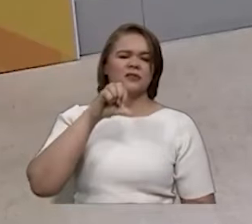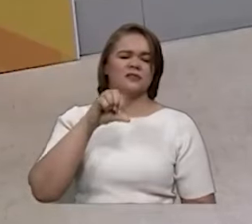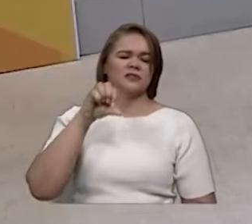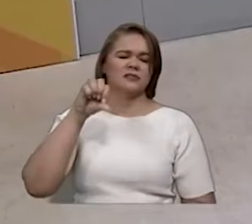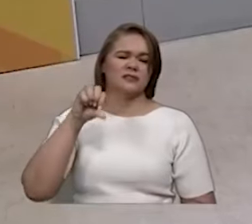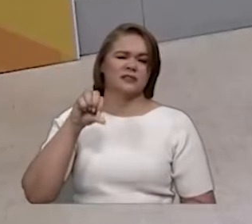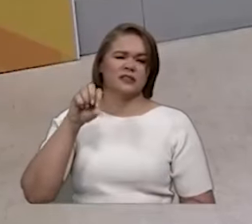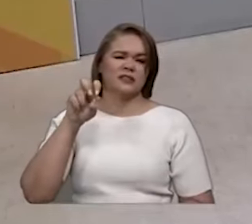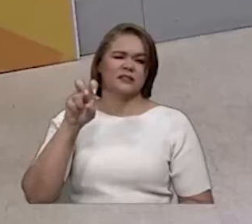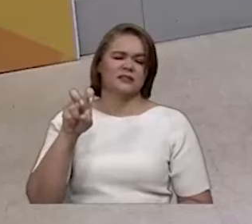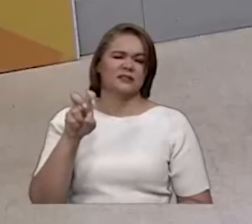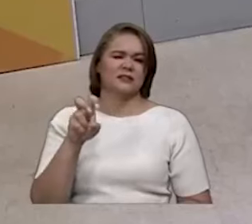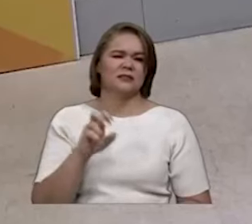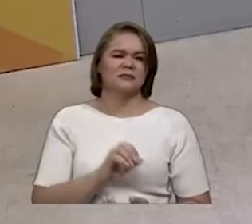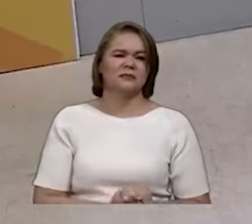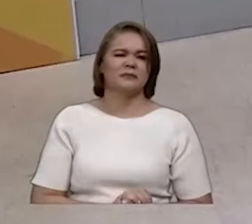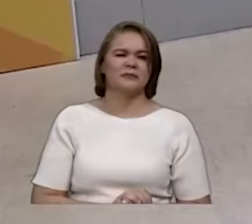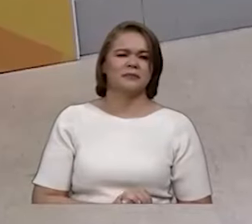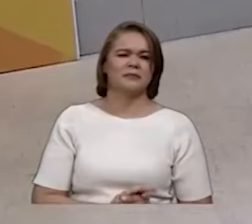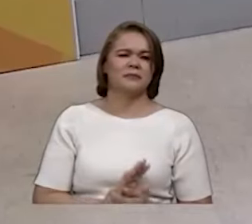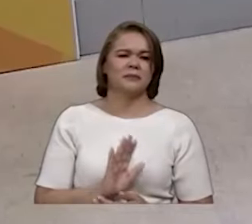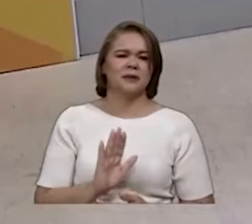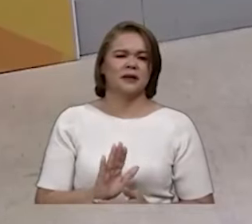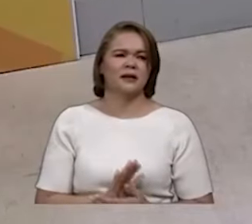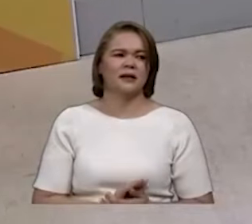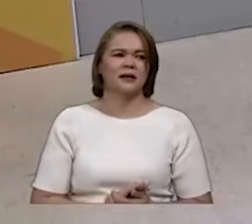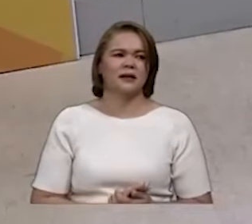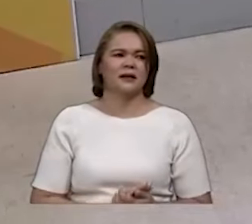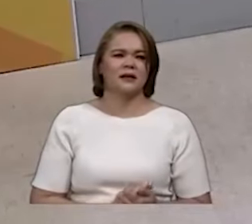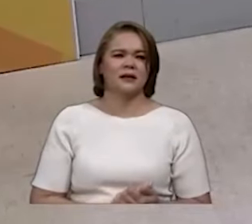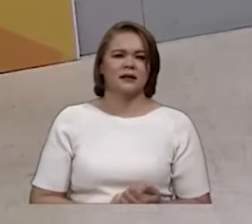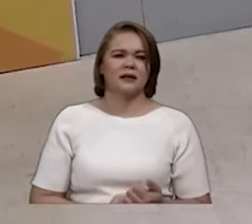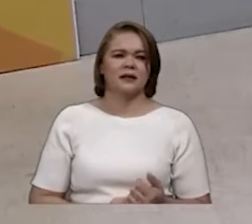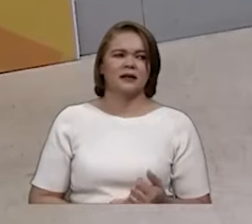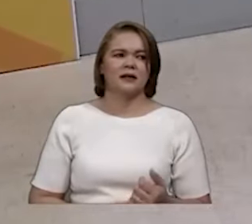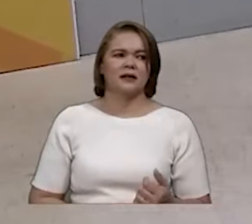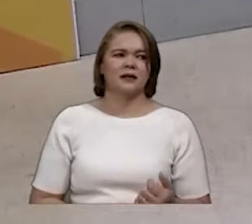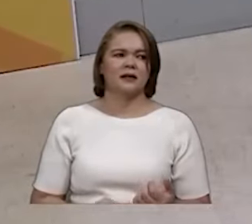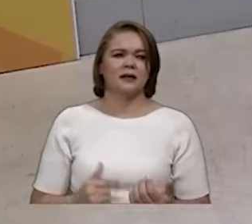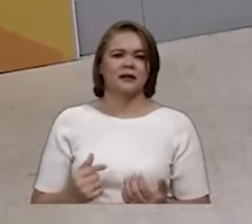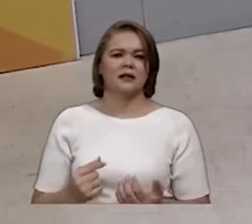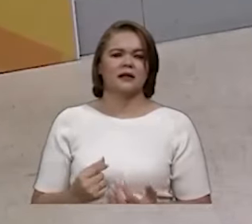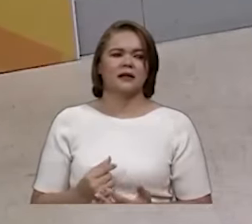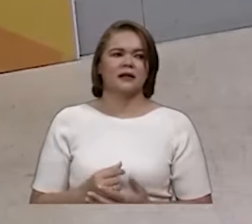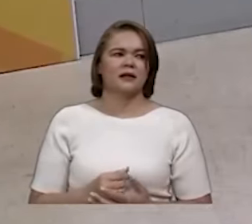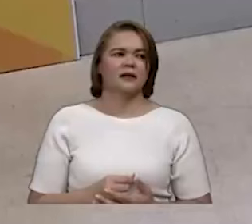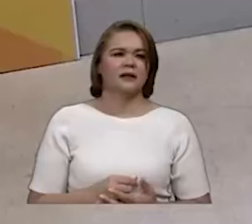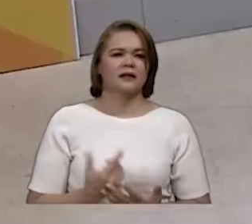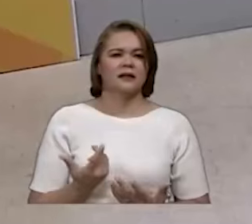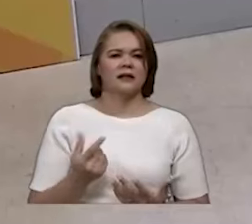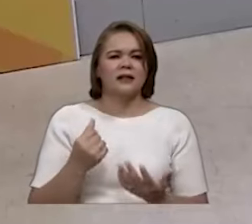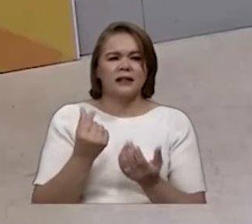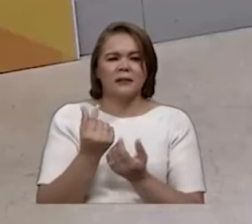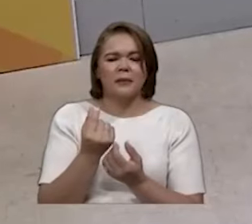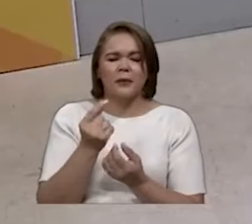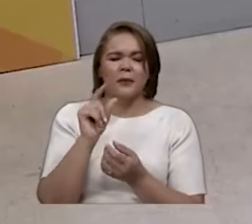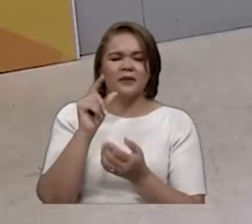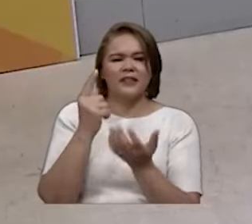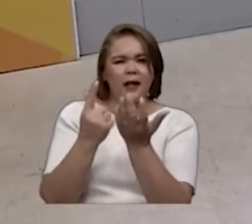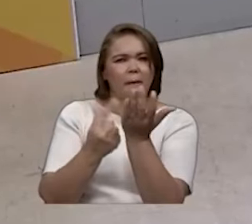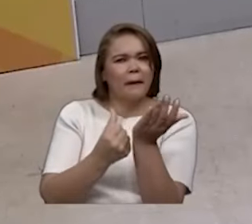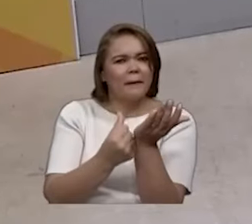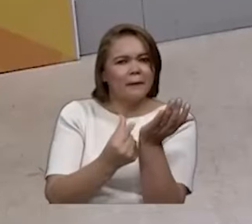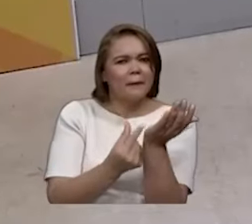4.995, não, peraí, não, 4.000, quanto é que... Não me atrapalha, volta. Não me atrapalha, e pronto, aí voltava tudo de novo. E notinhas miúdas pra facilitar,